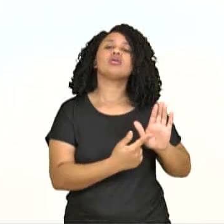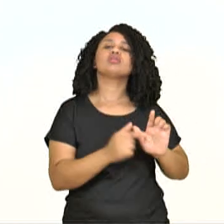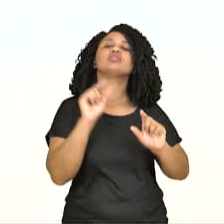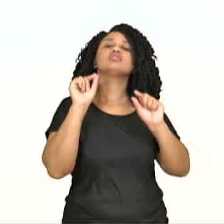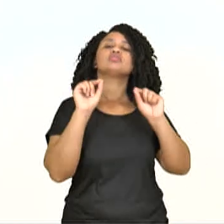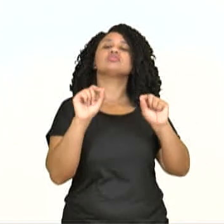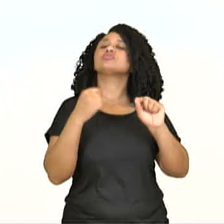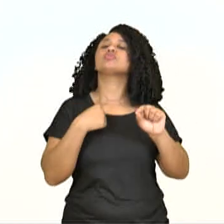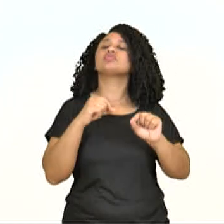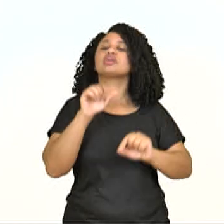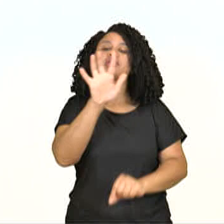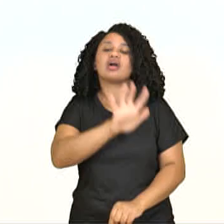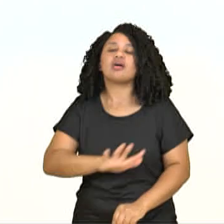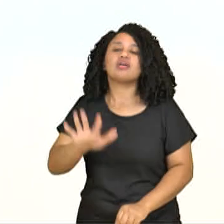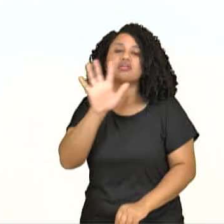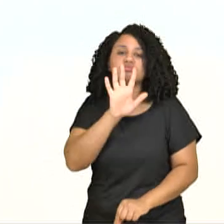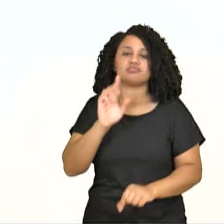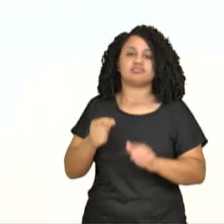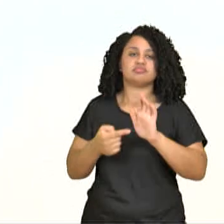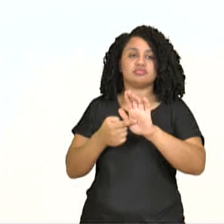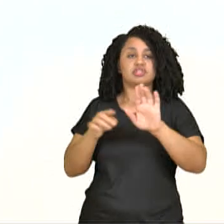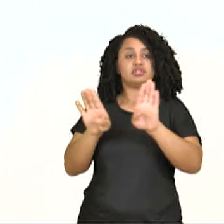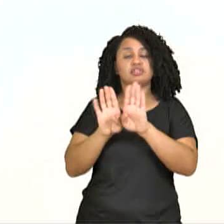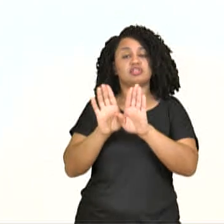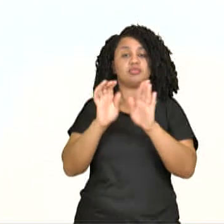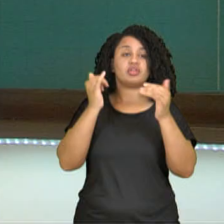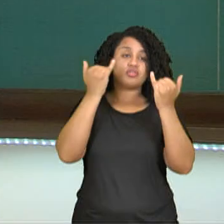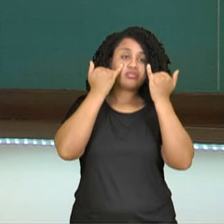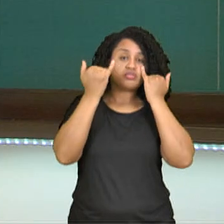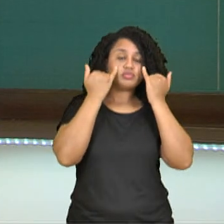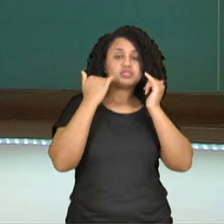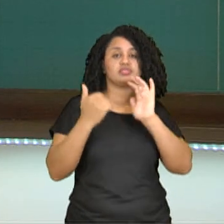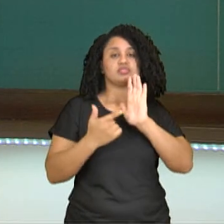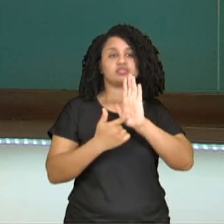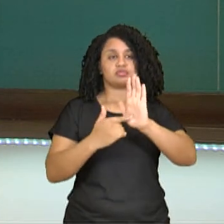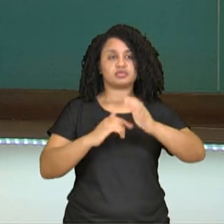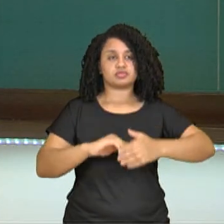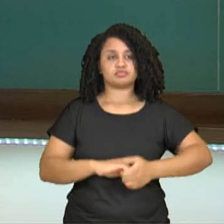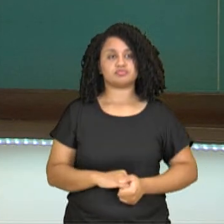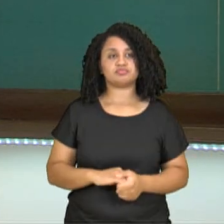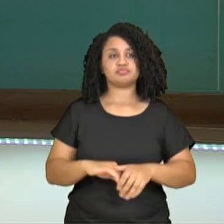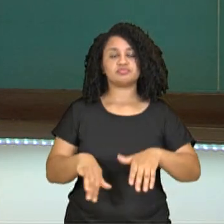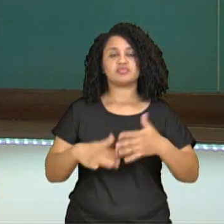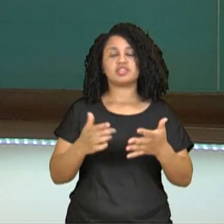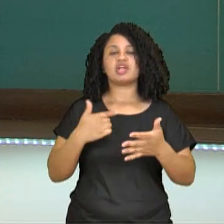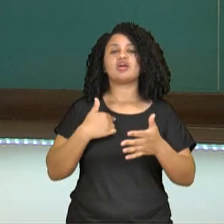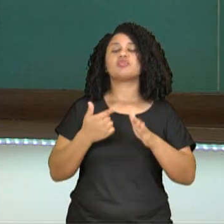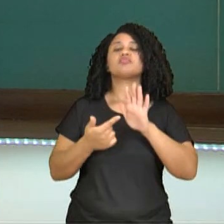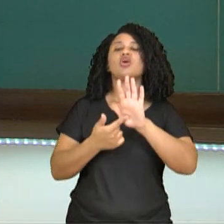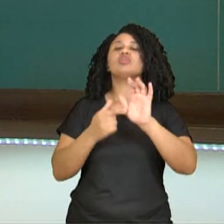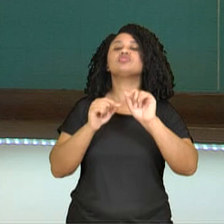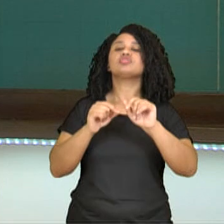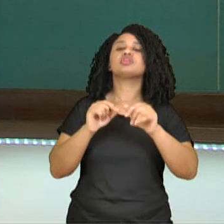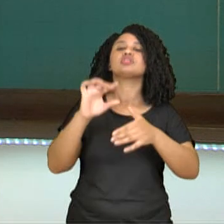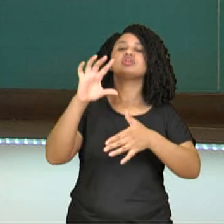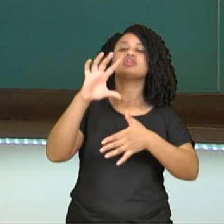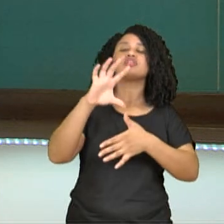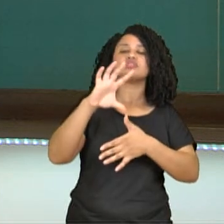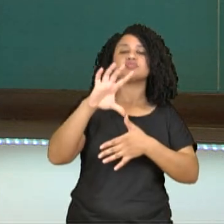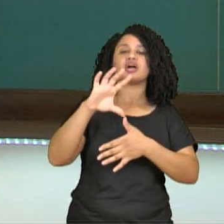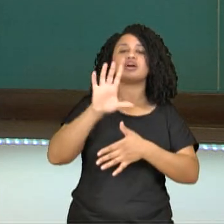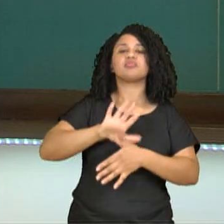representada e ainda quais são as informações destacadas. E aí eu trago para você um mapa do continente asiático e